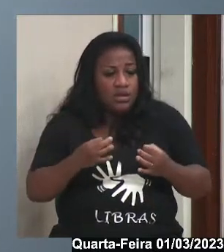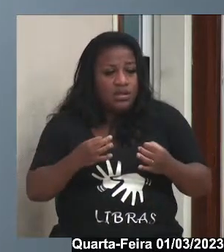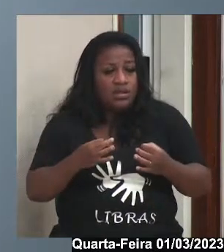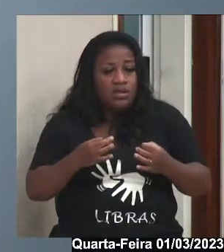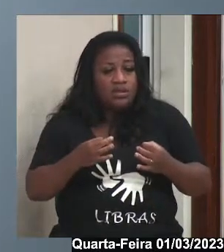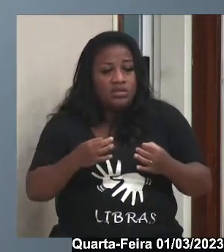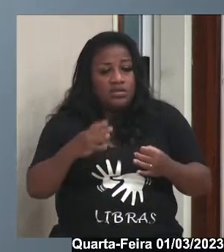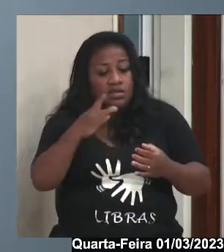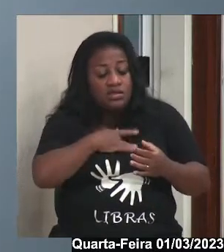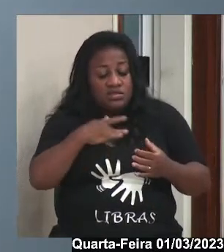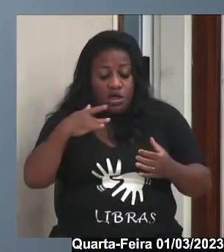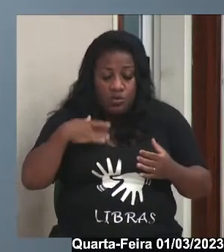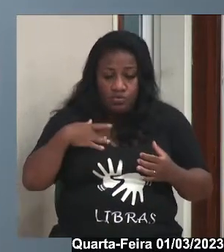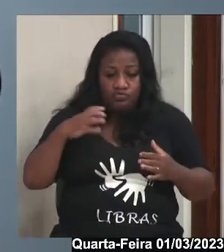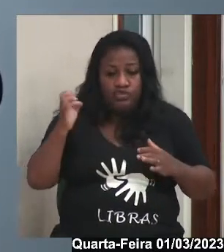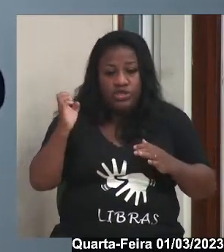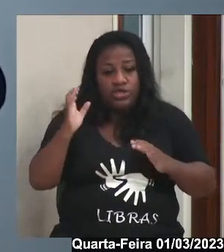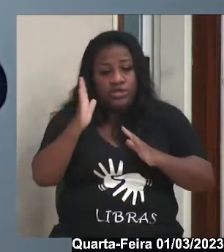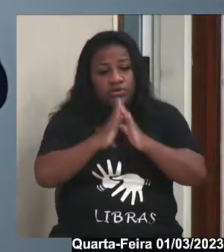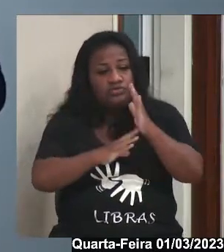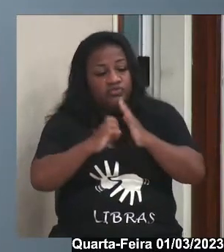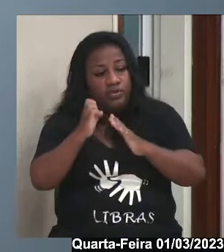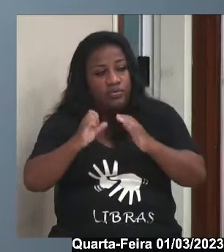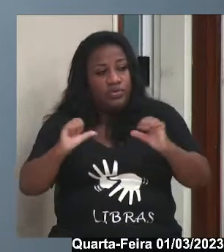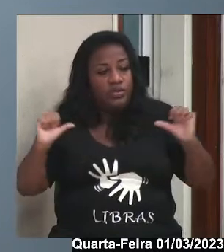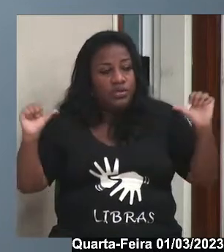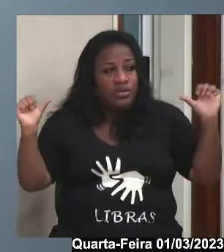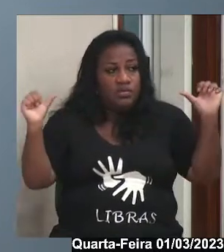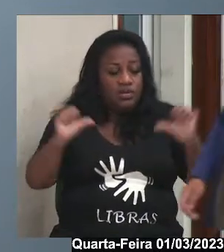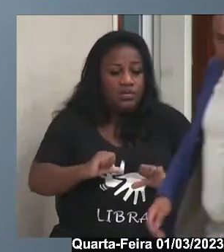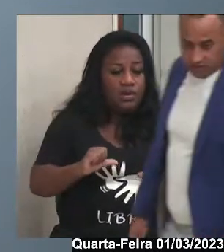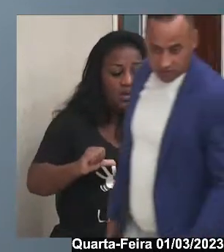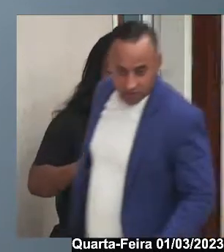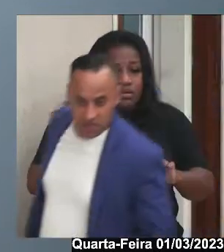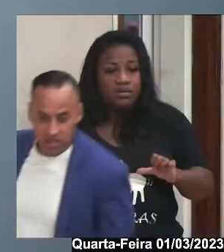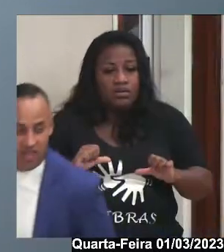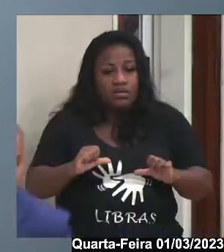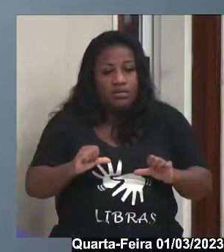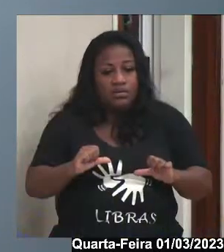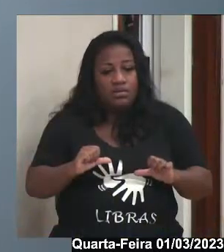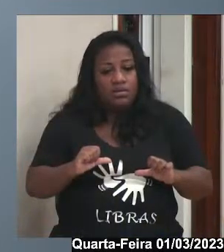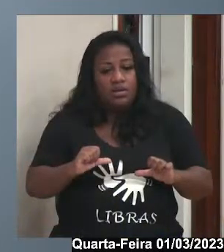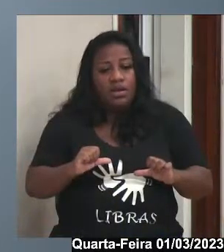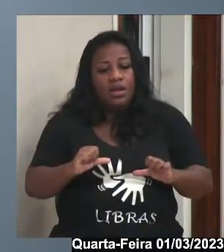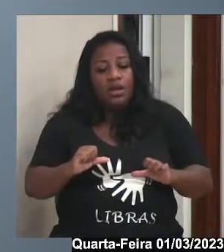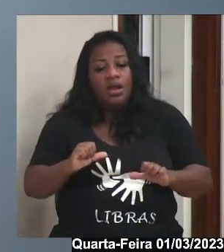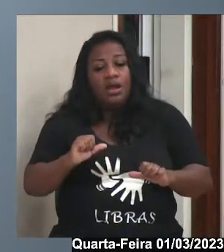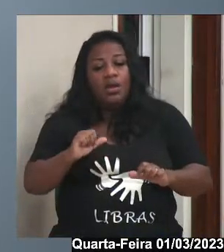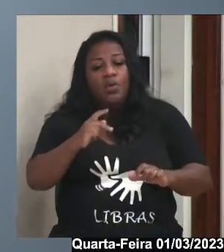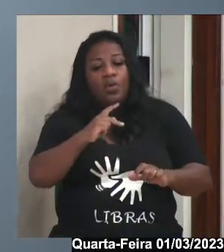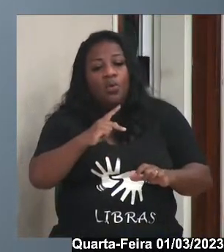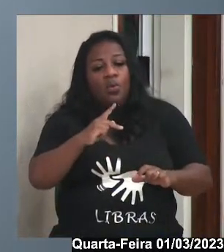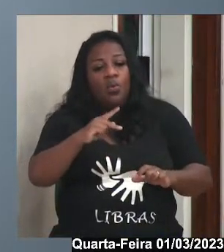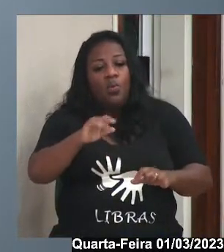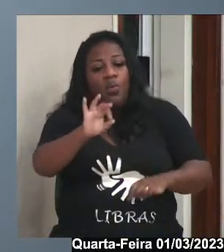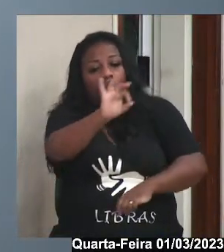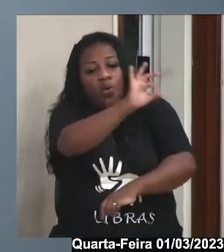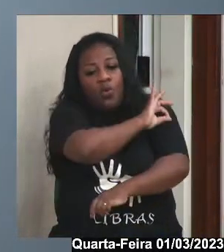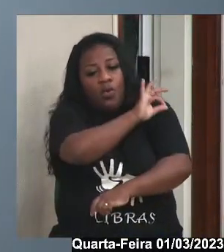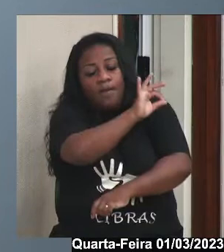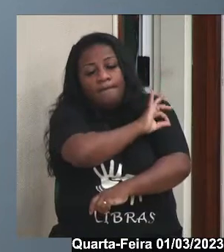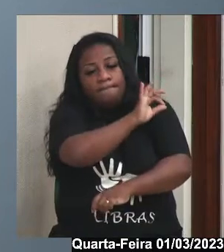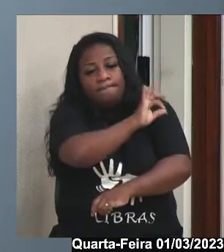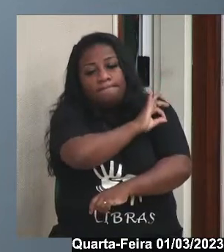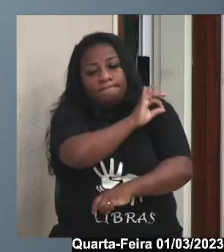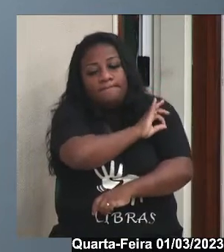que a saúde de Embu está esse caos. E aí eu preciso dizer, senhores, o prefeito zomba da nossa inteligência,